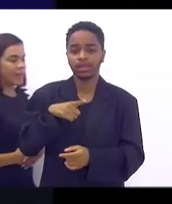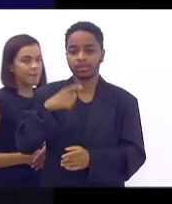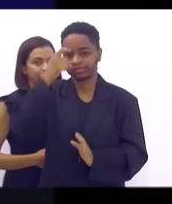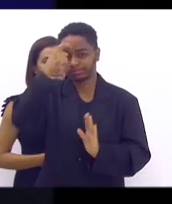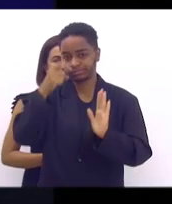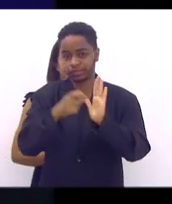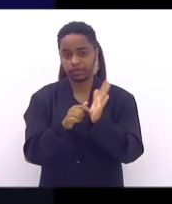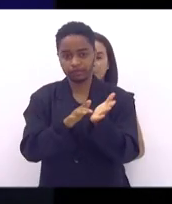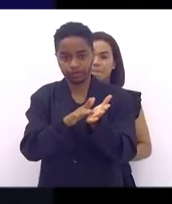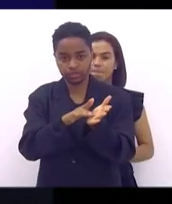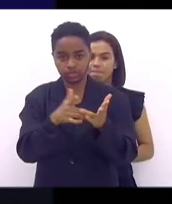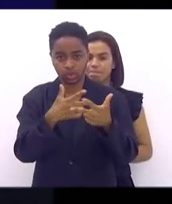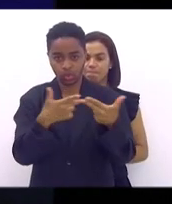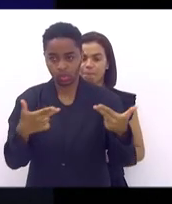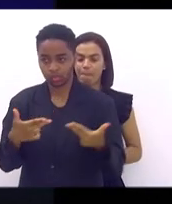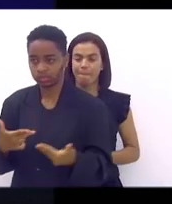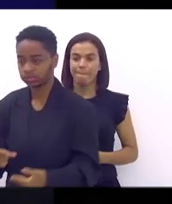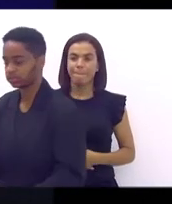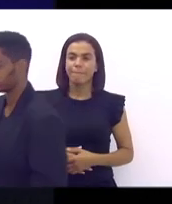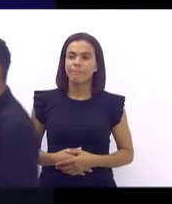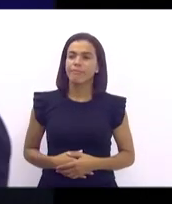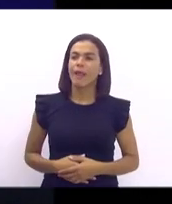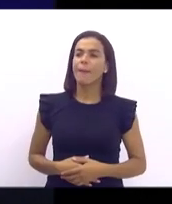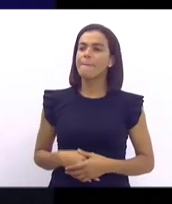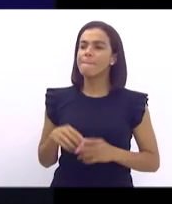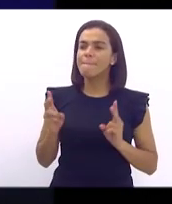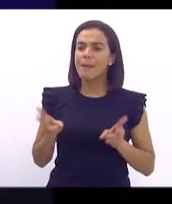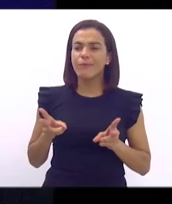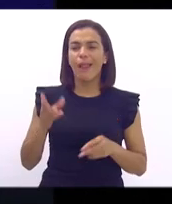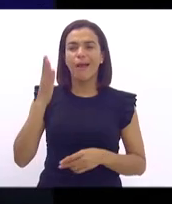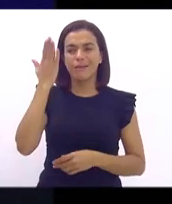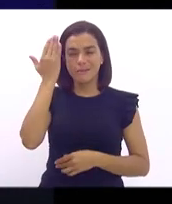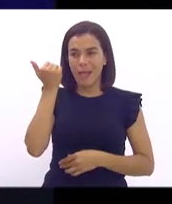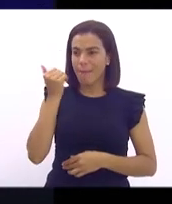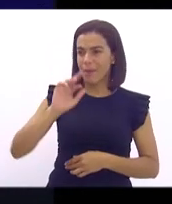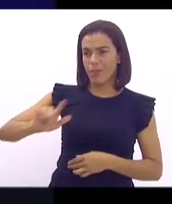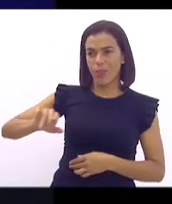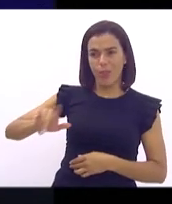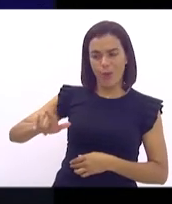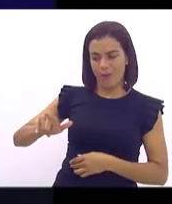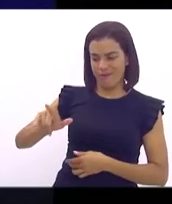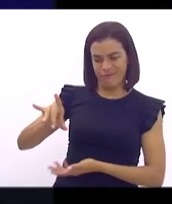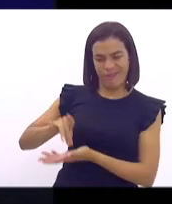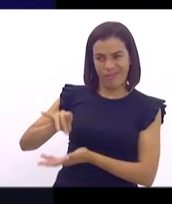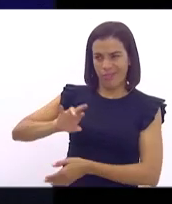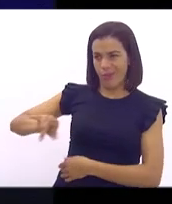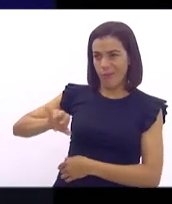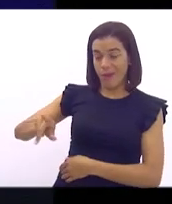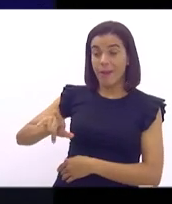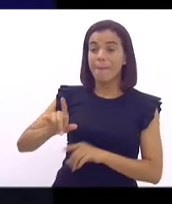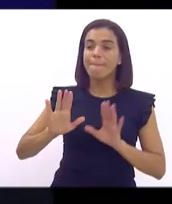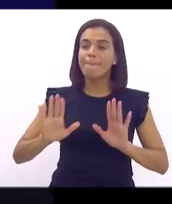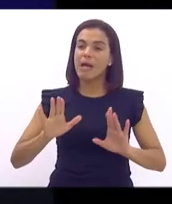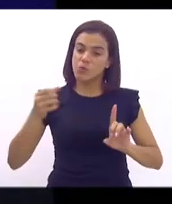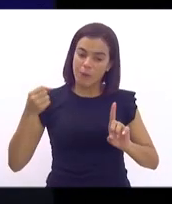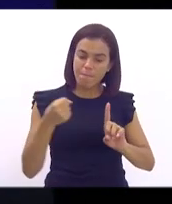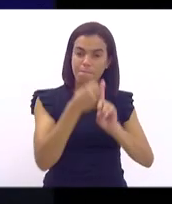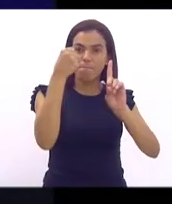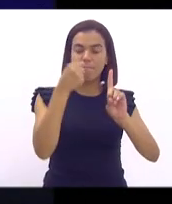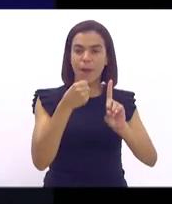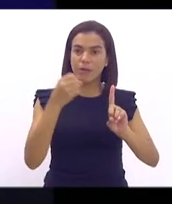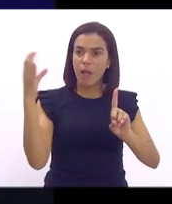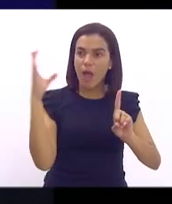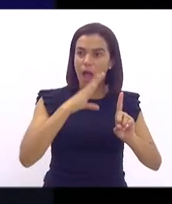artificial, né, isso tem, ainda que ela saiba que aquilo não é verdadeiro, o impacto e a dimensão e a